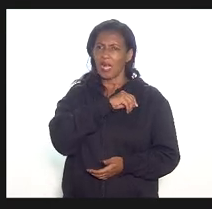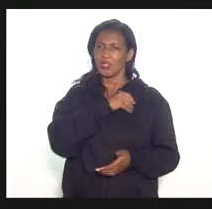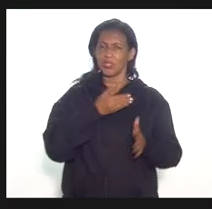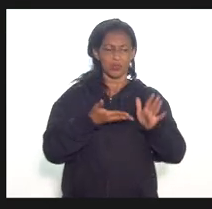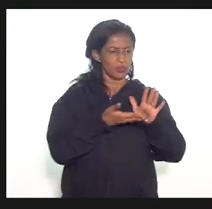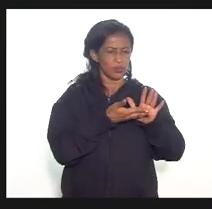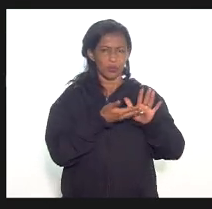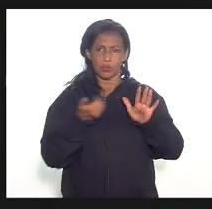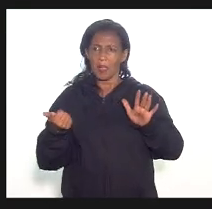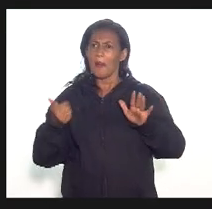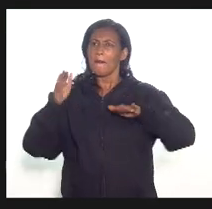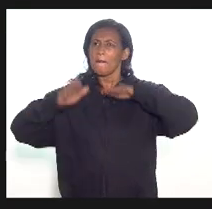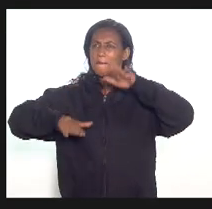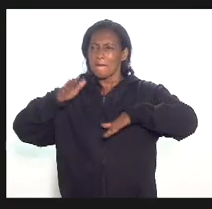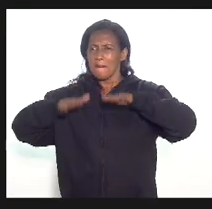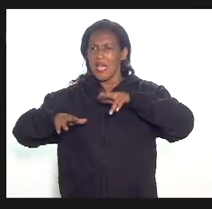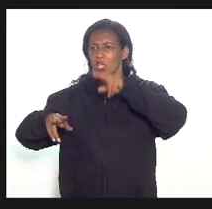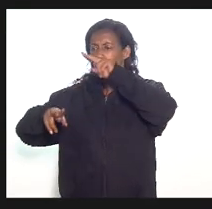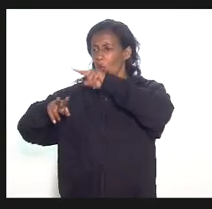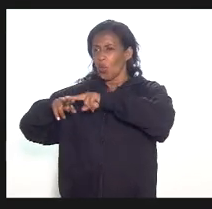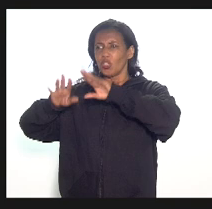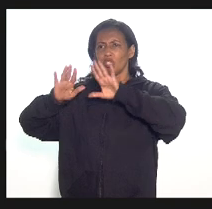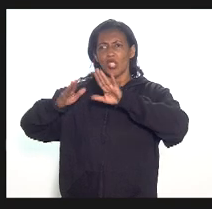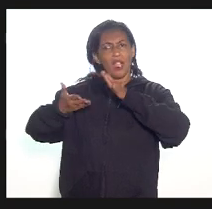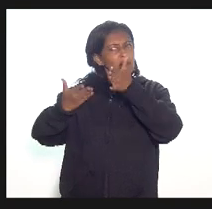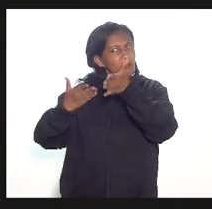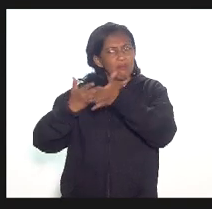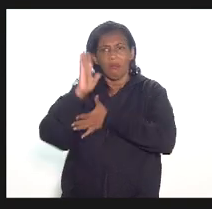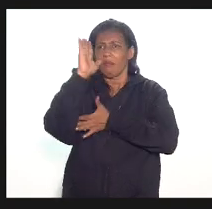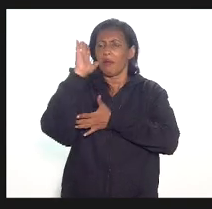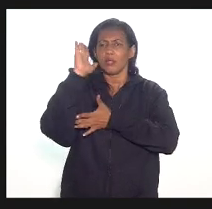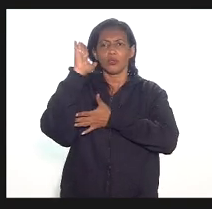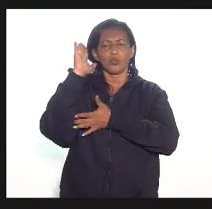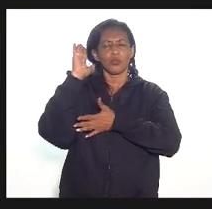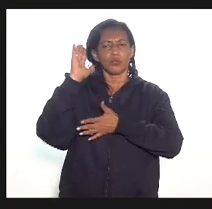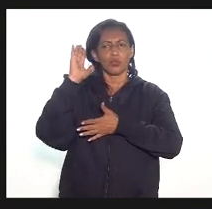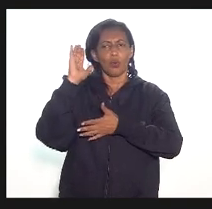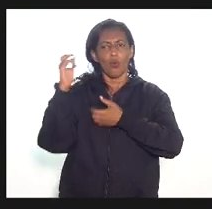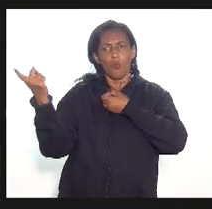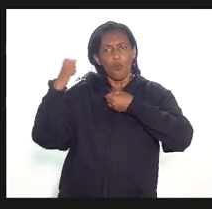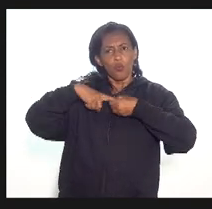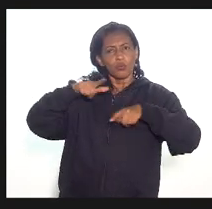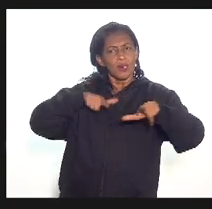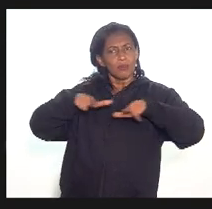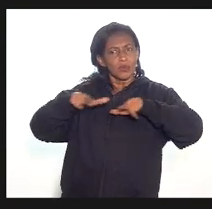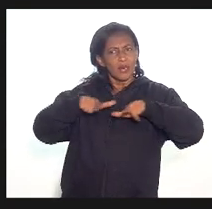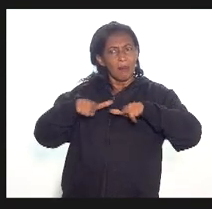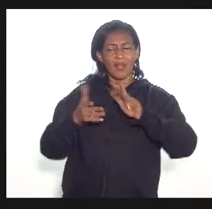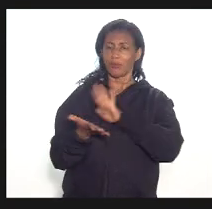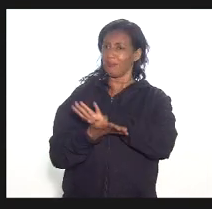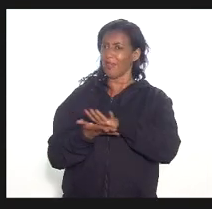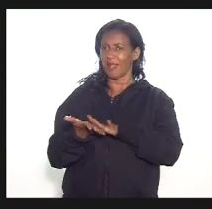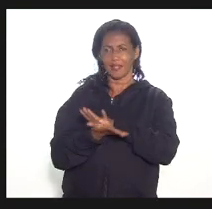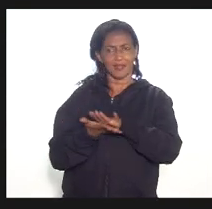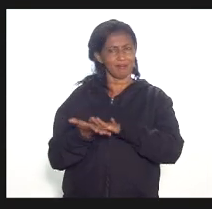tendo sido absolvidos pelo poder judiciário até agora nada também